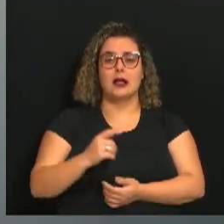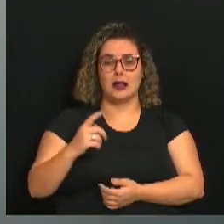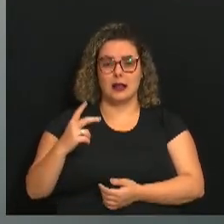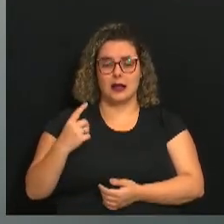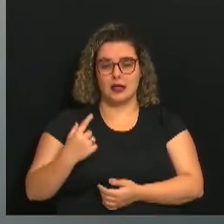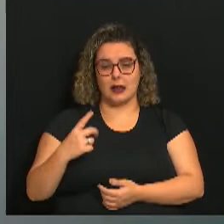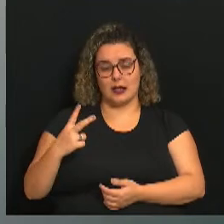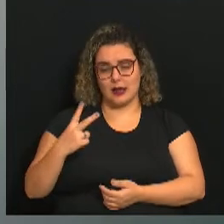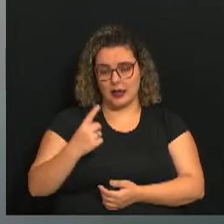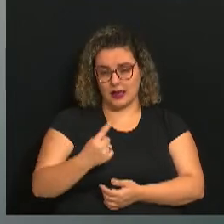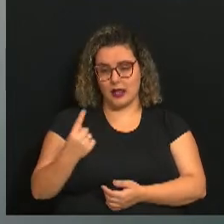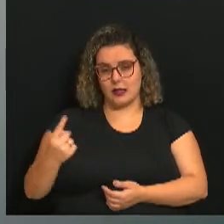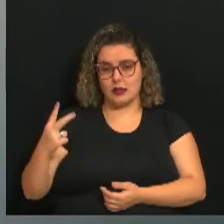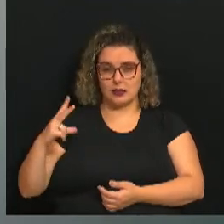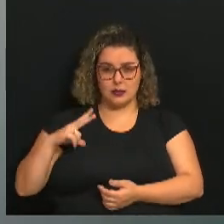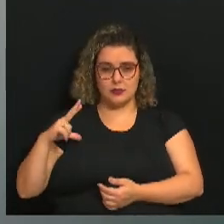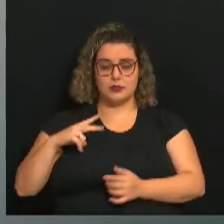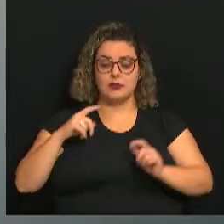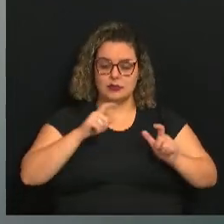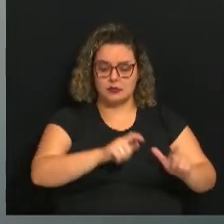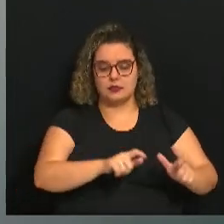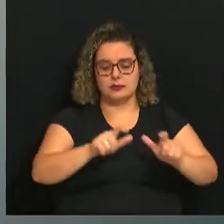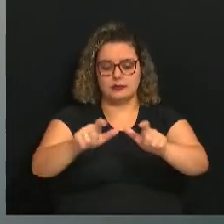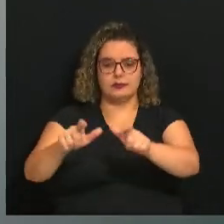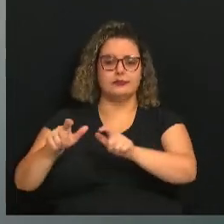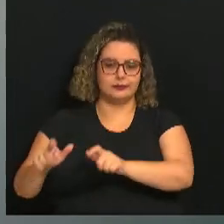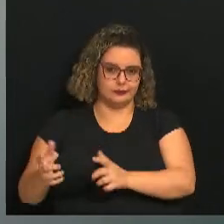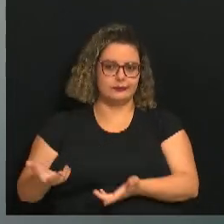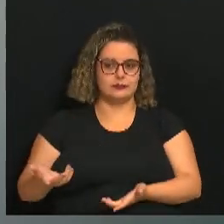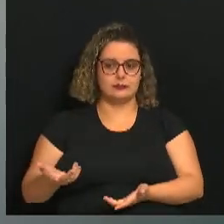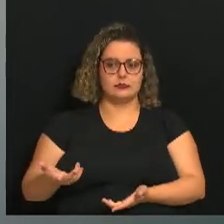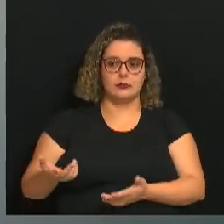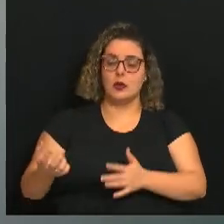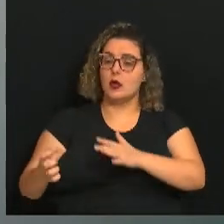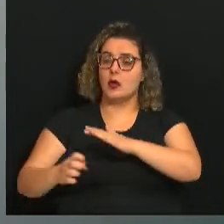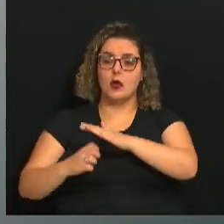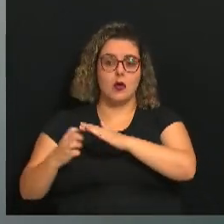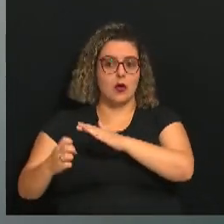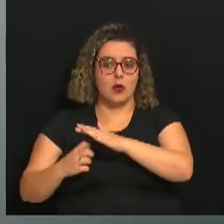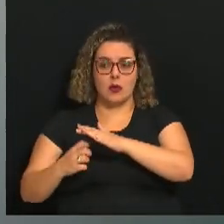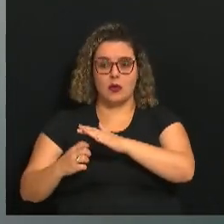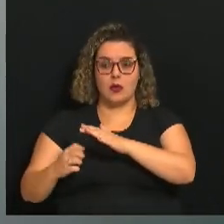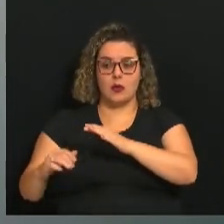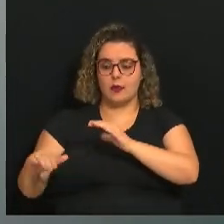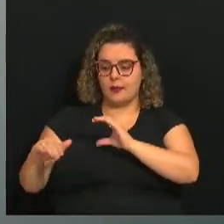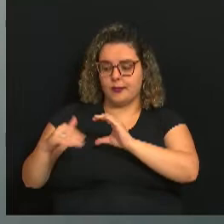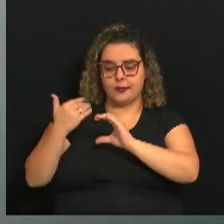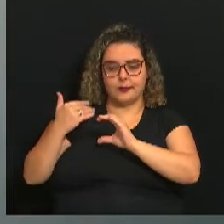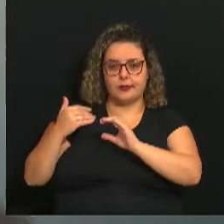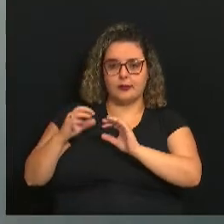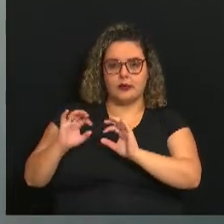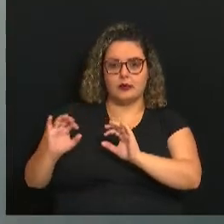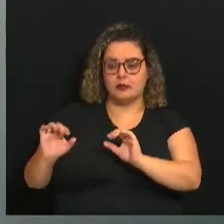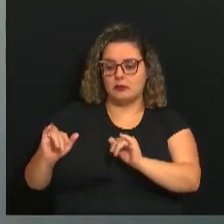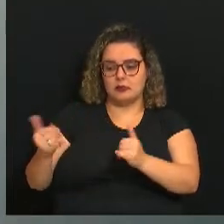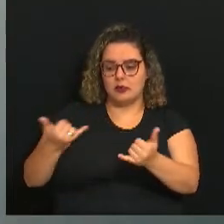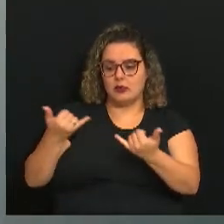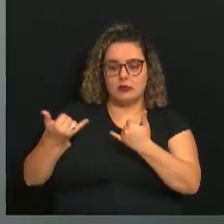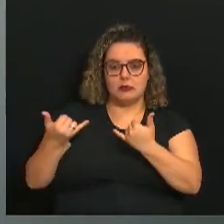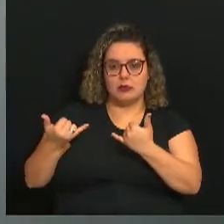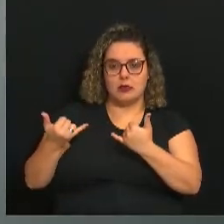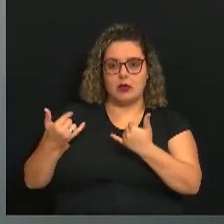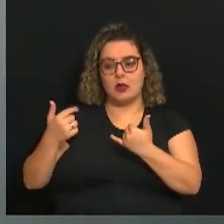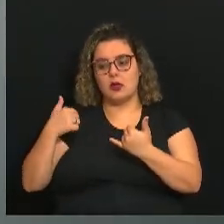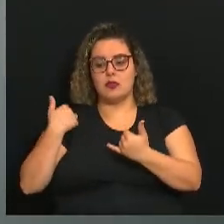não da parte da empresa, né, em momento nenhum nos foi comunicado ou foi falado, olha, estamos saindo, olha, não